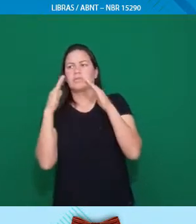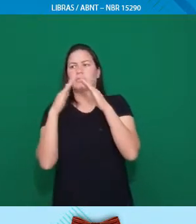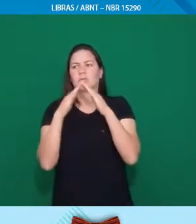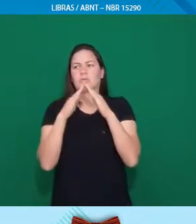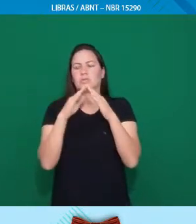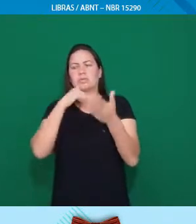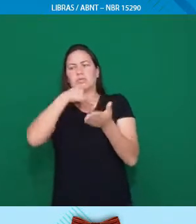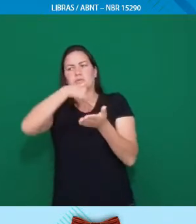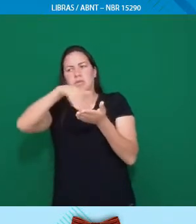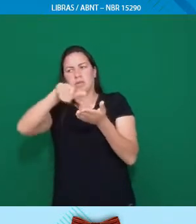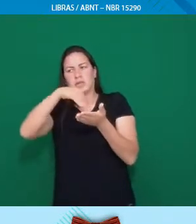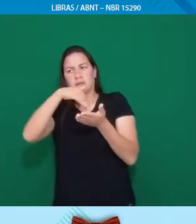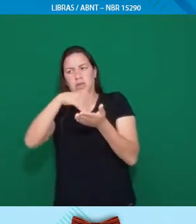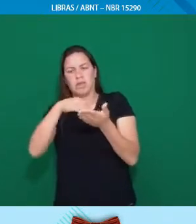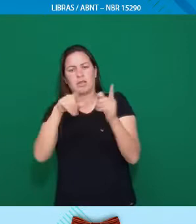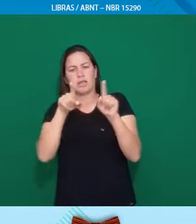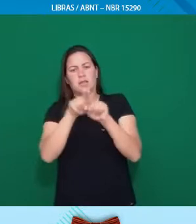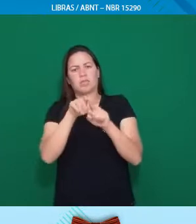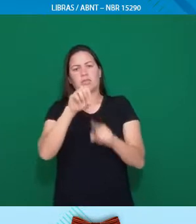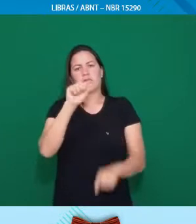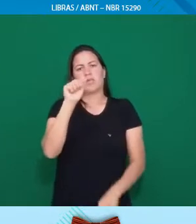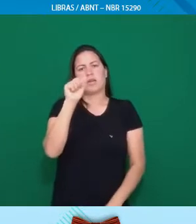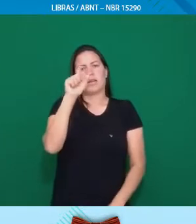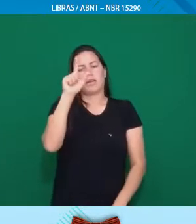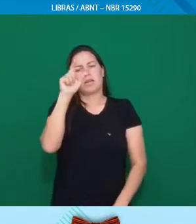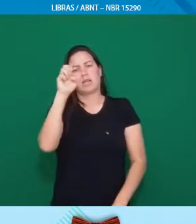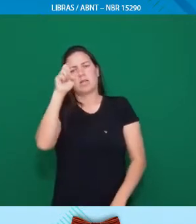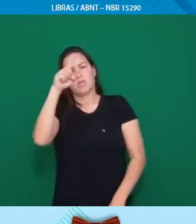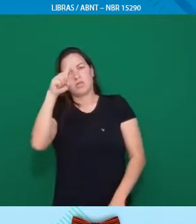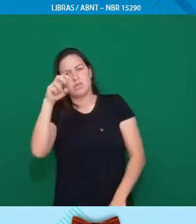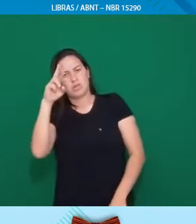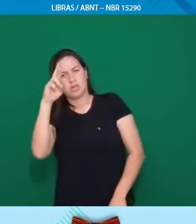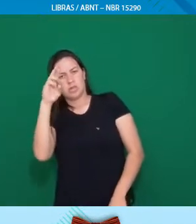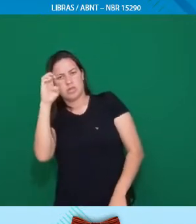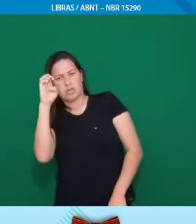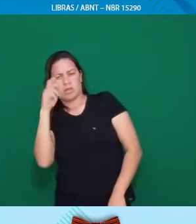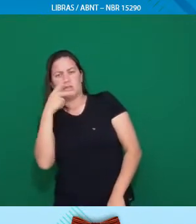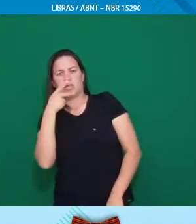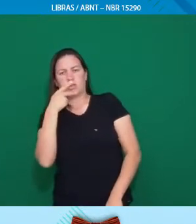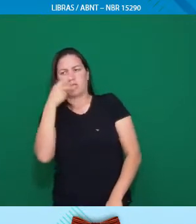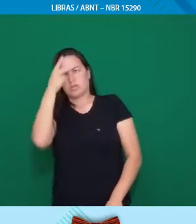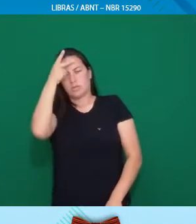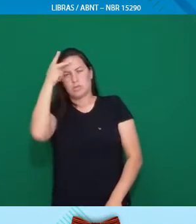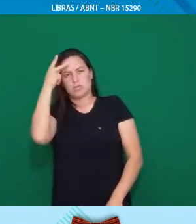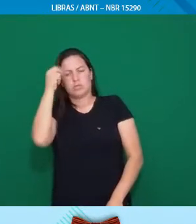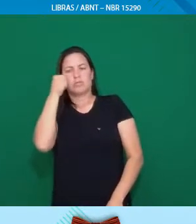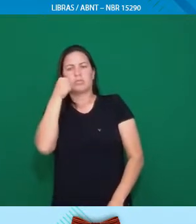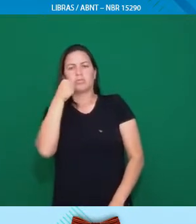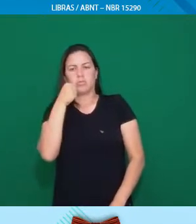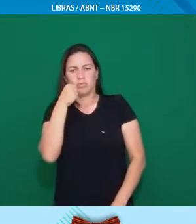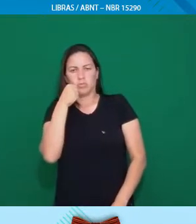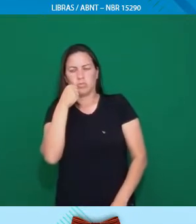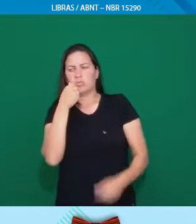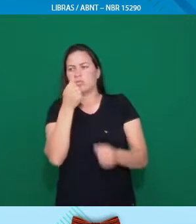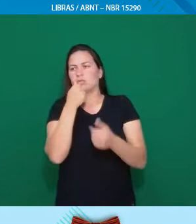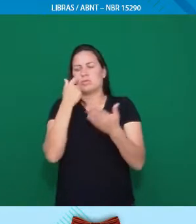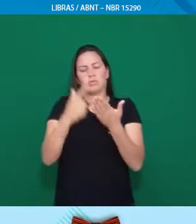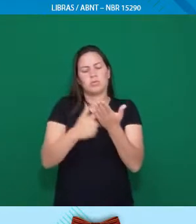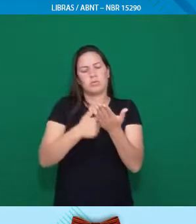vereadores assistente alexandru Djalma o rapaz lá o